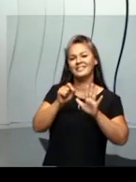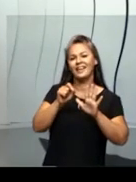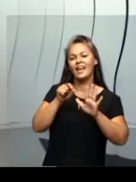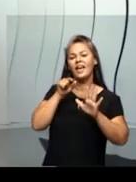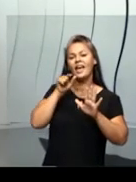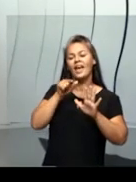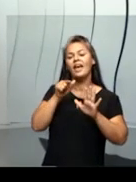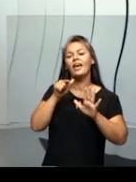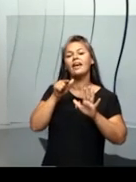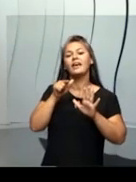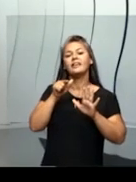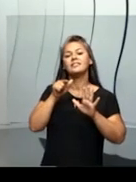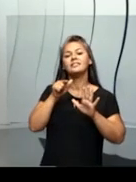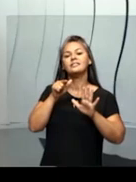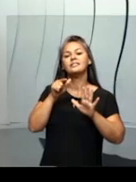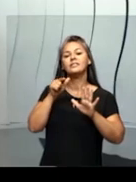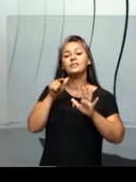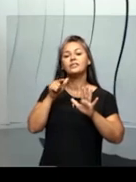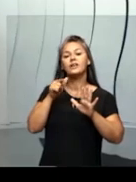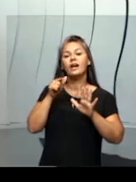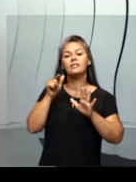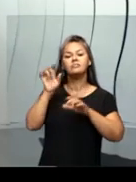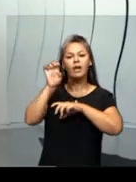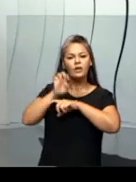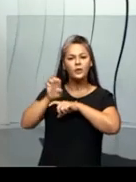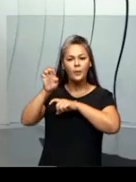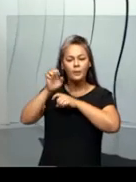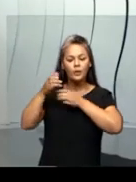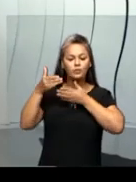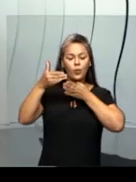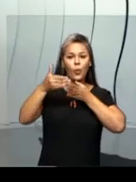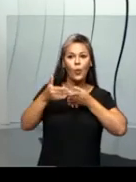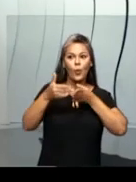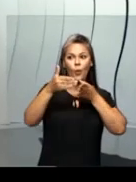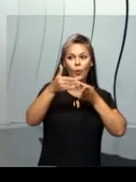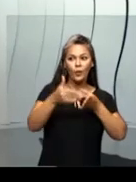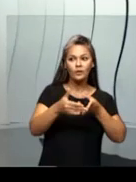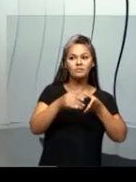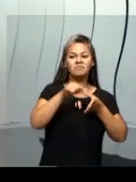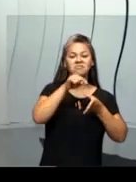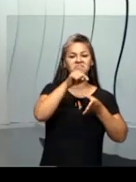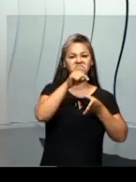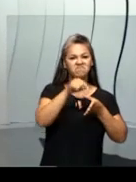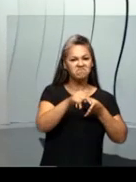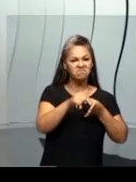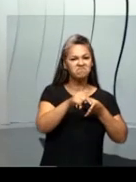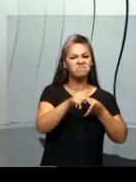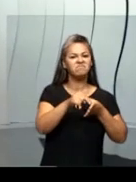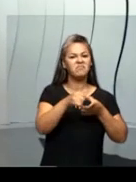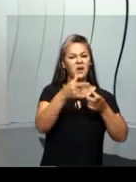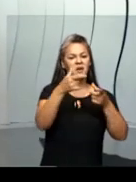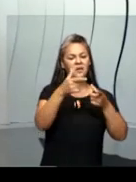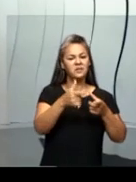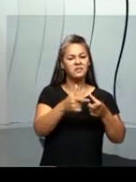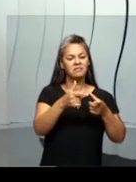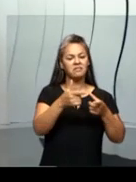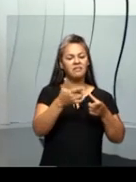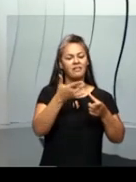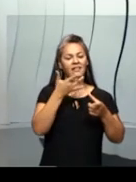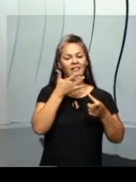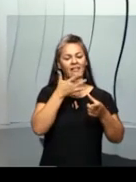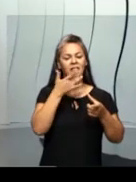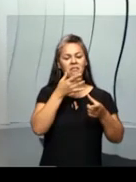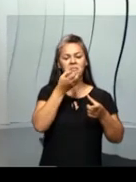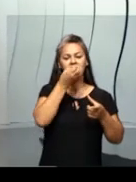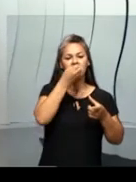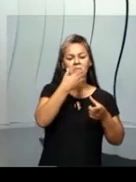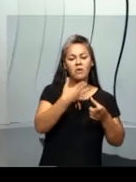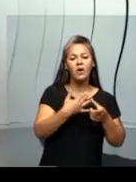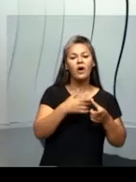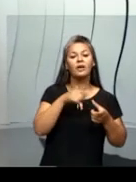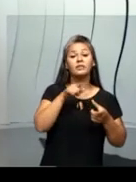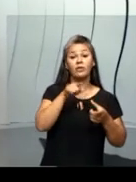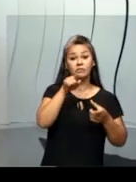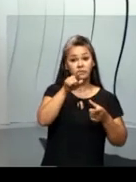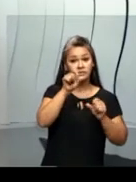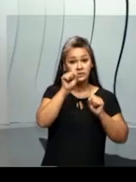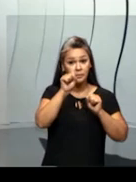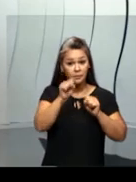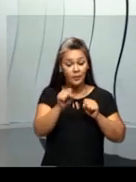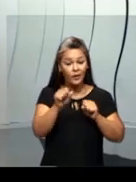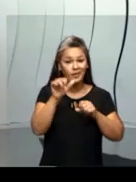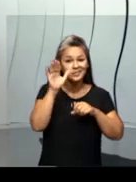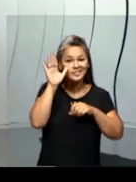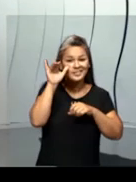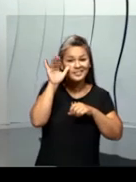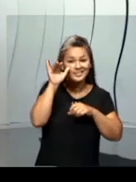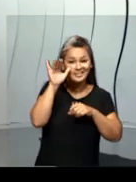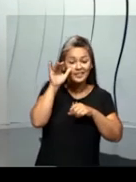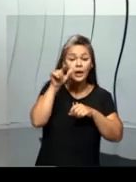de novas regiões, de novos lugares para a época. Então deixa essa ótima sugestão nesses momentos aí que estiver tranquilo, uma